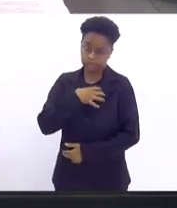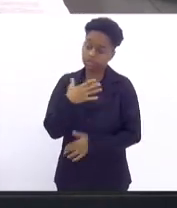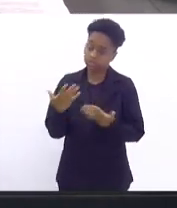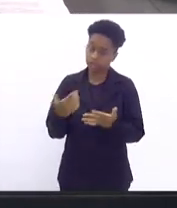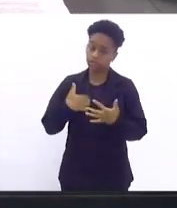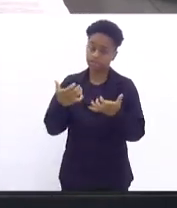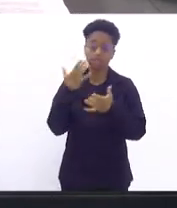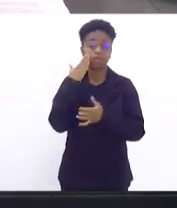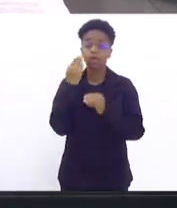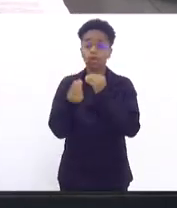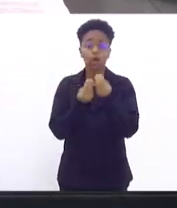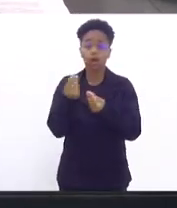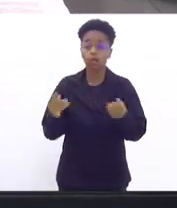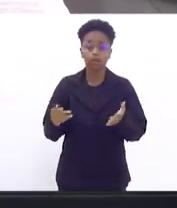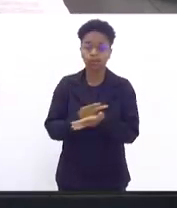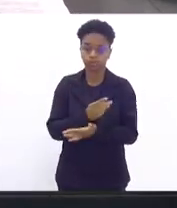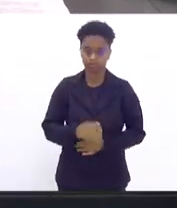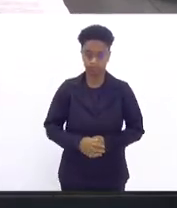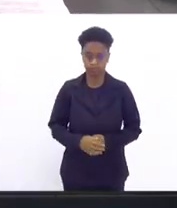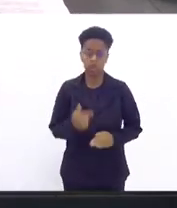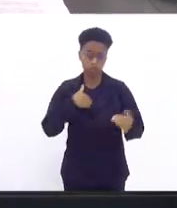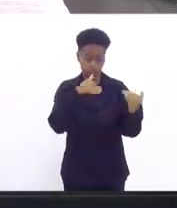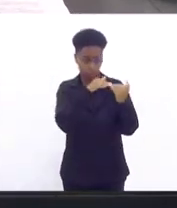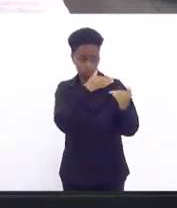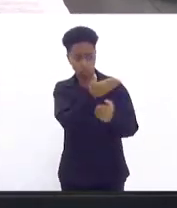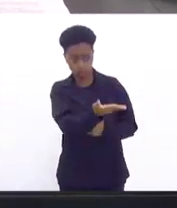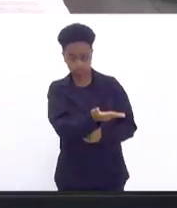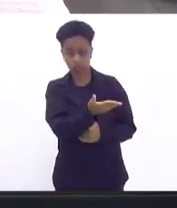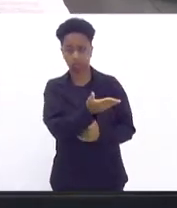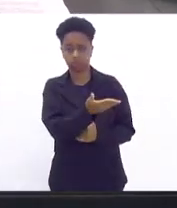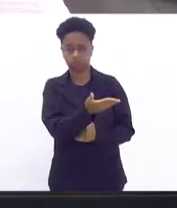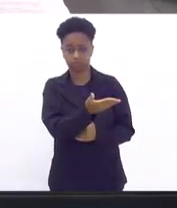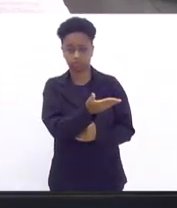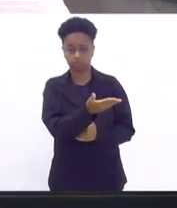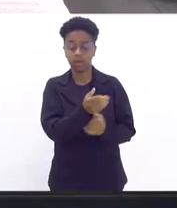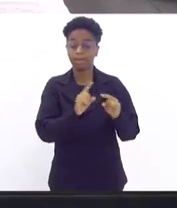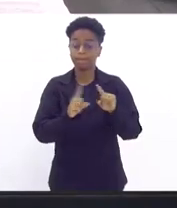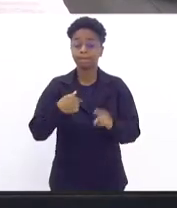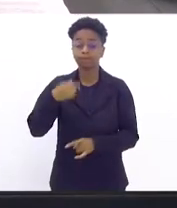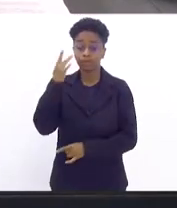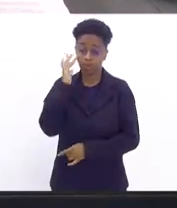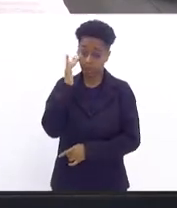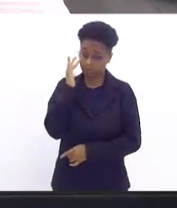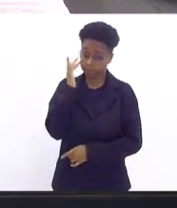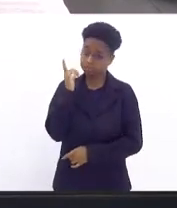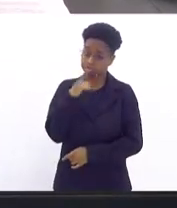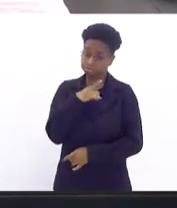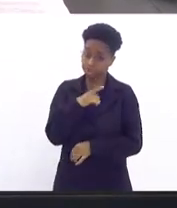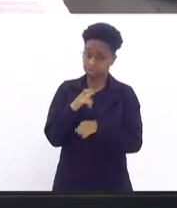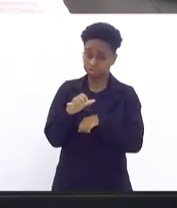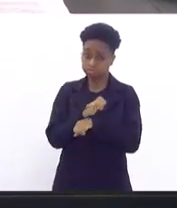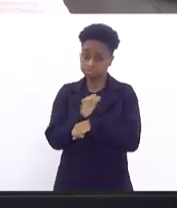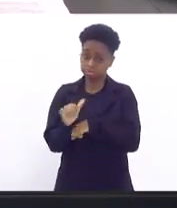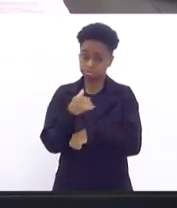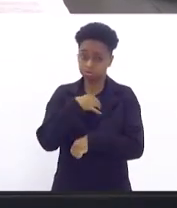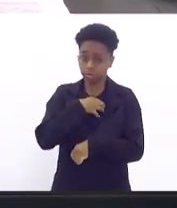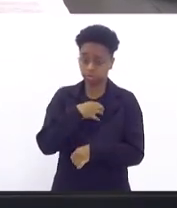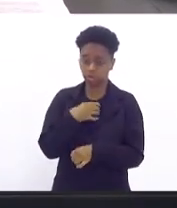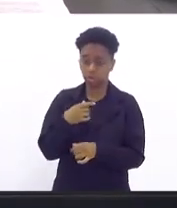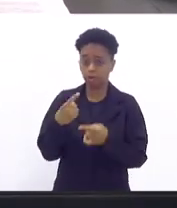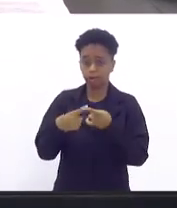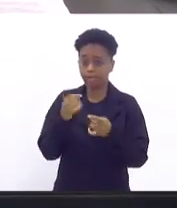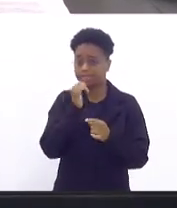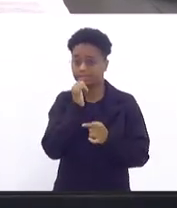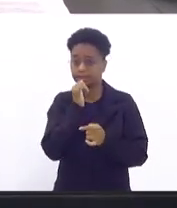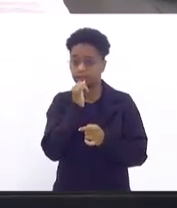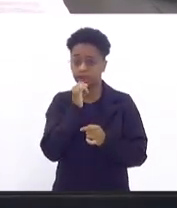pé estamos nessa questão e concordo com vossa excelência eu acho que tem jeito Por exemplo constitucionalidade com emenda